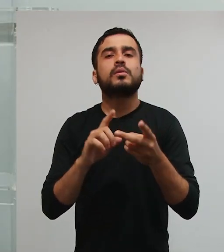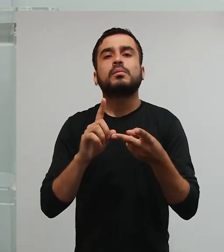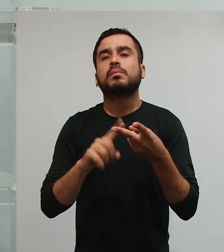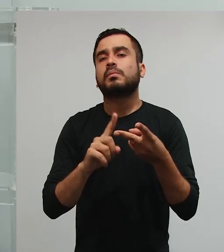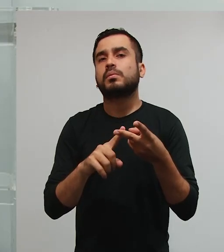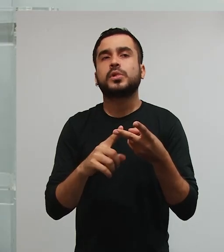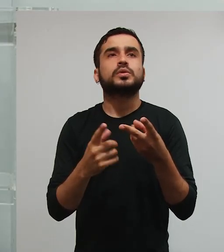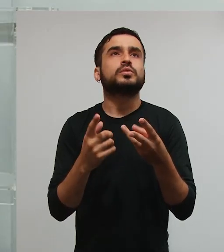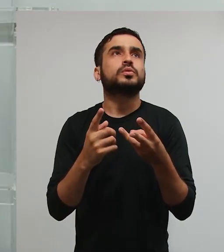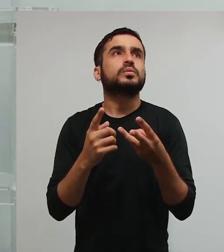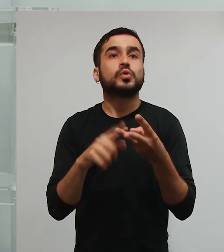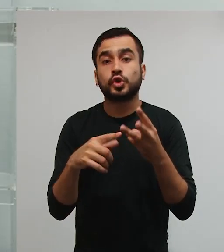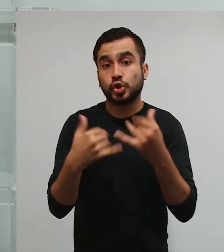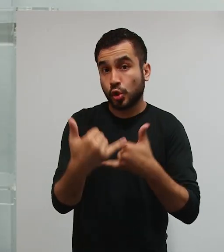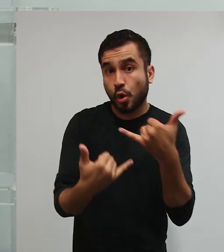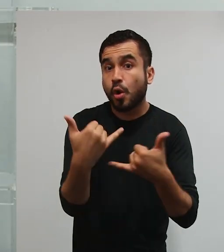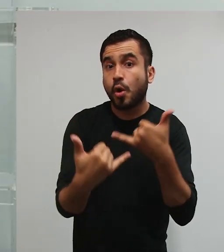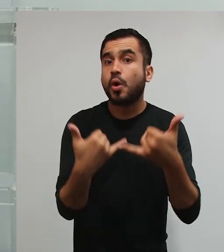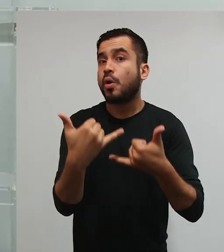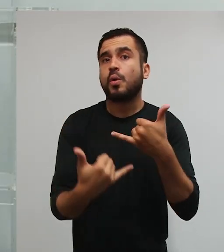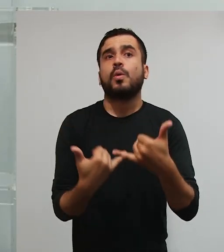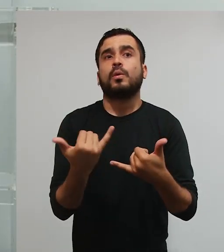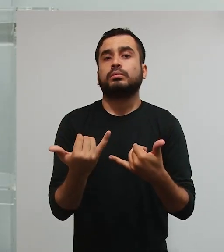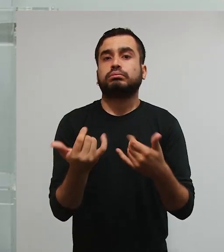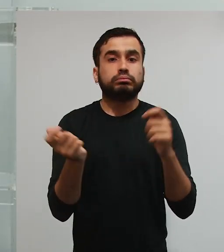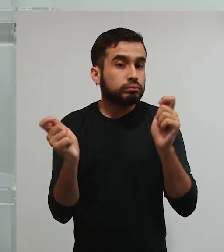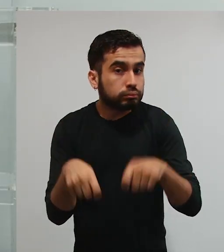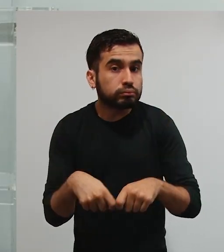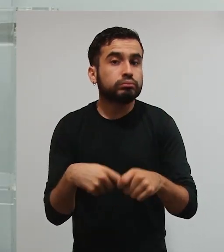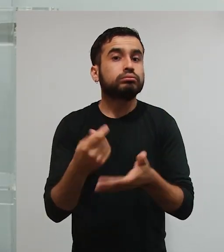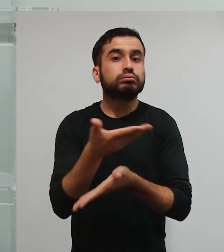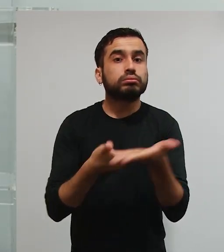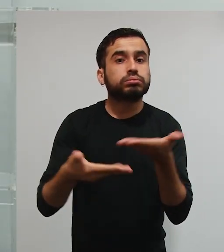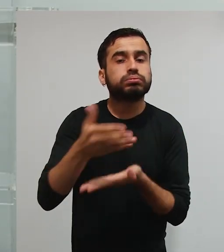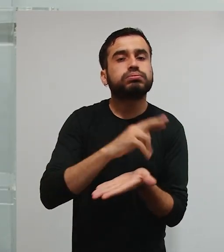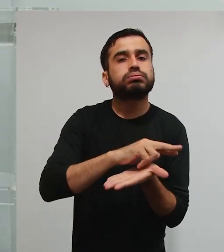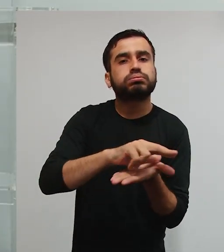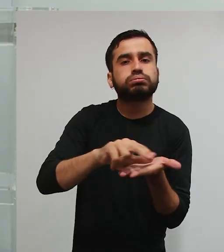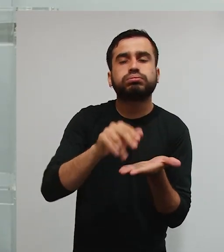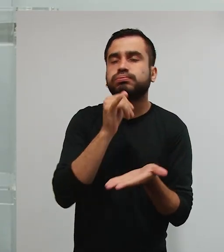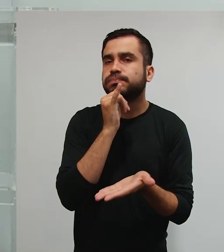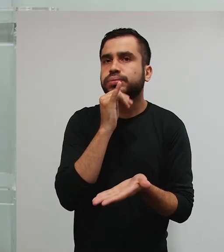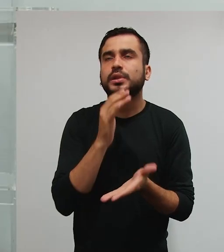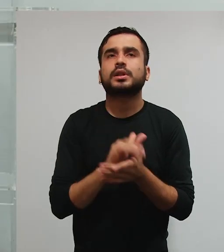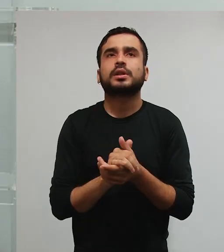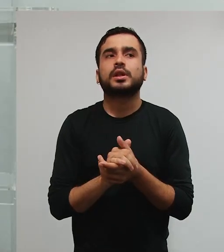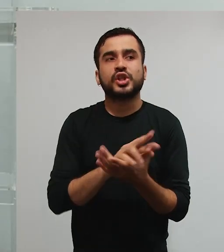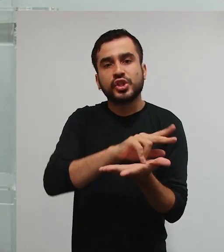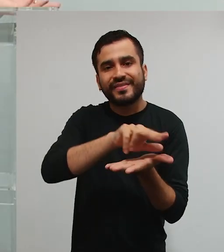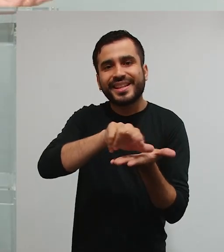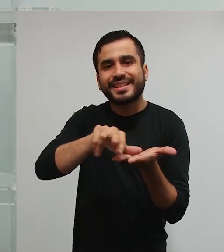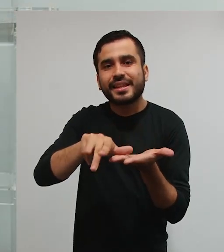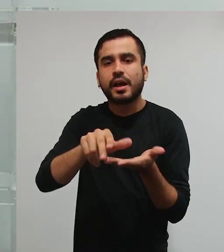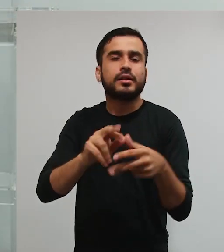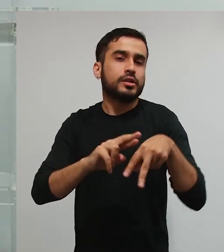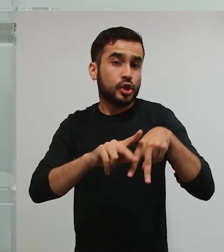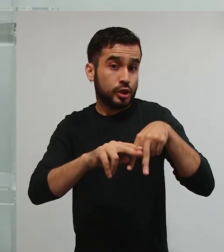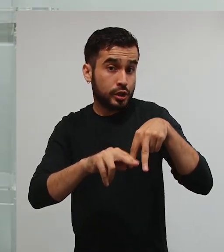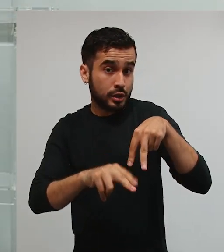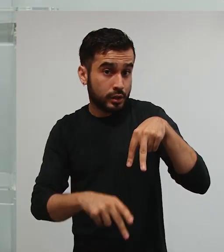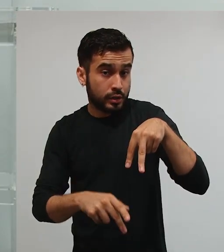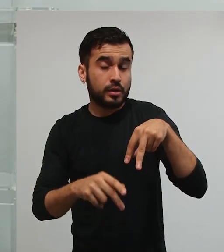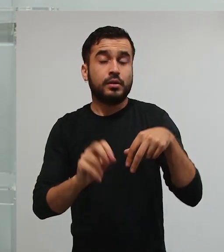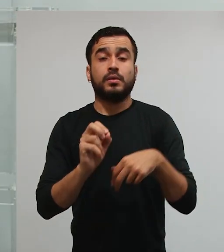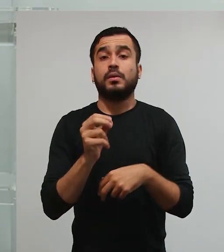tem jogos que envolvem por exemplo, a diversidade de gênero,